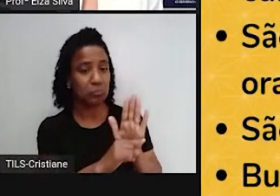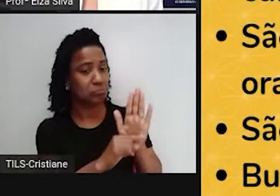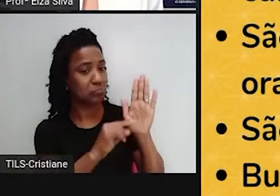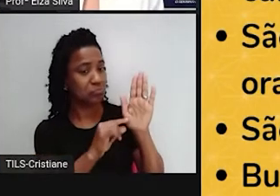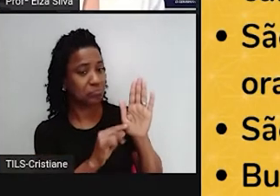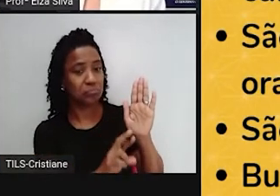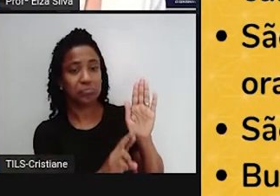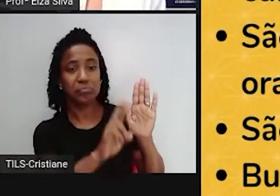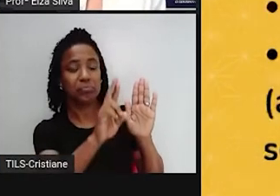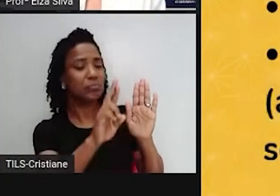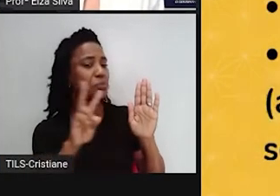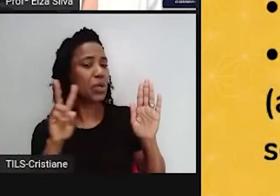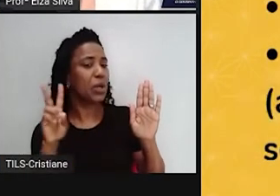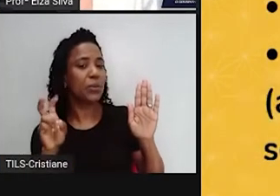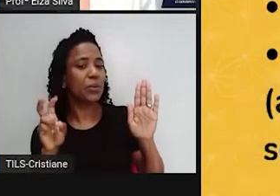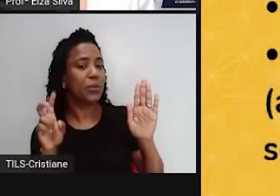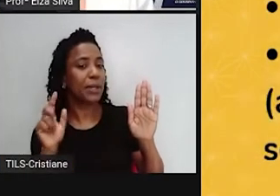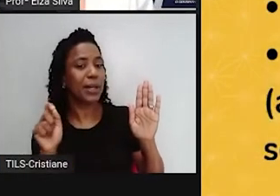desconhecido.